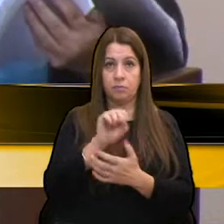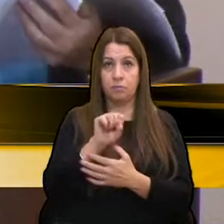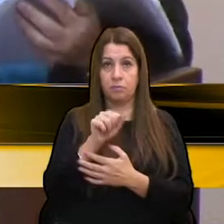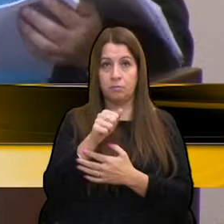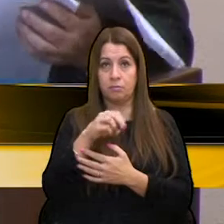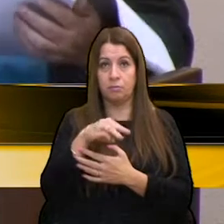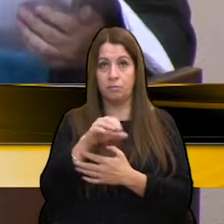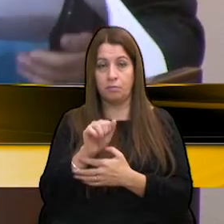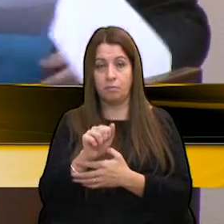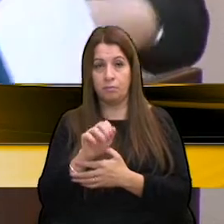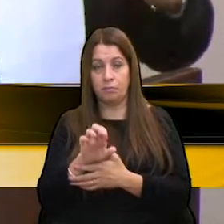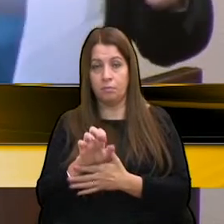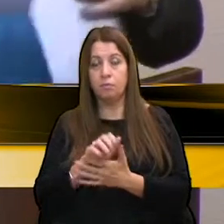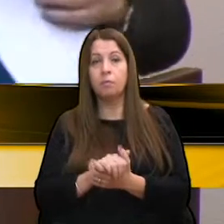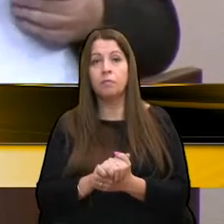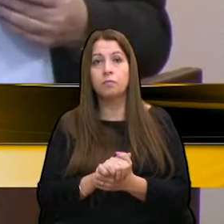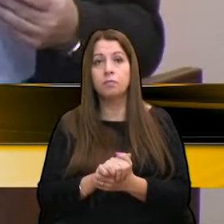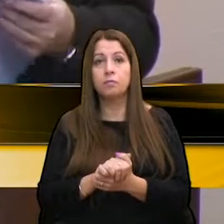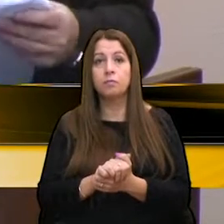SAMAI?